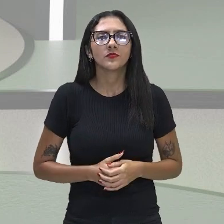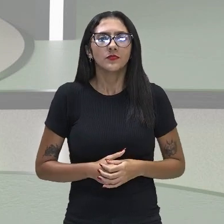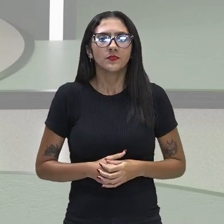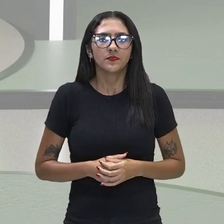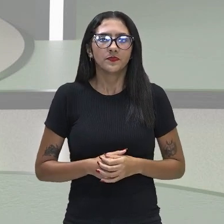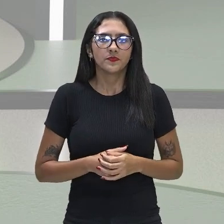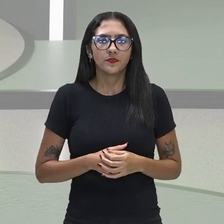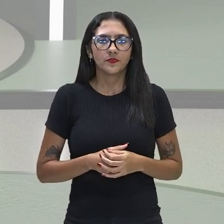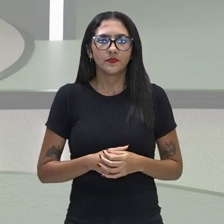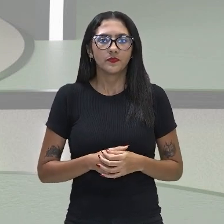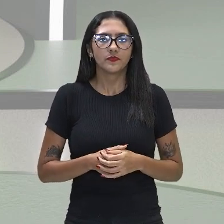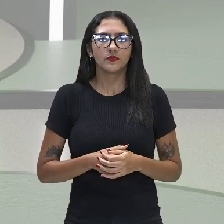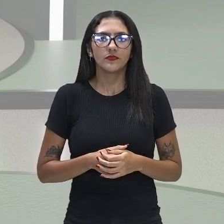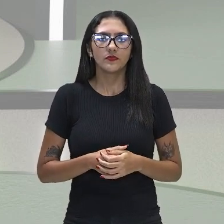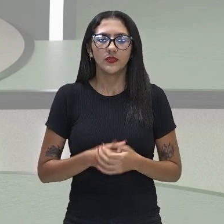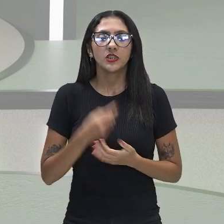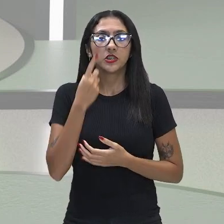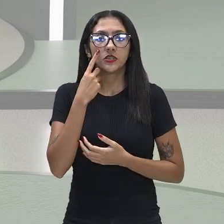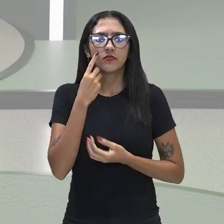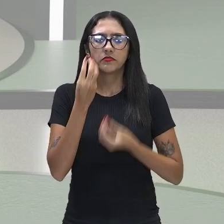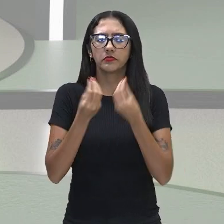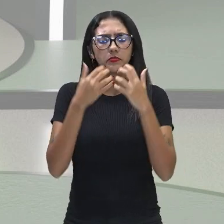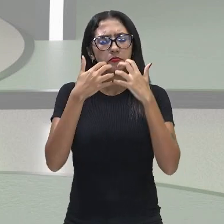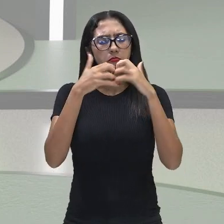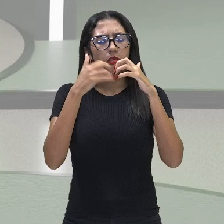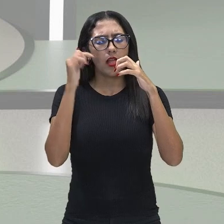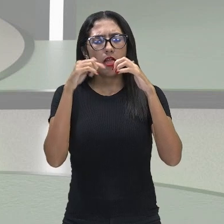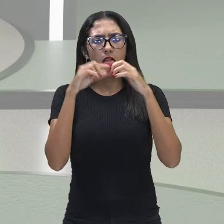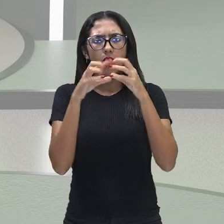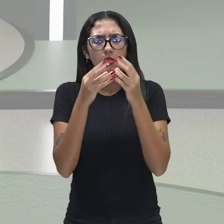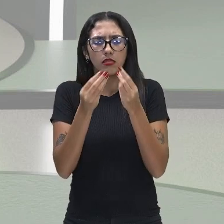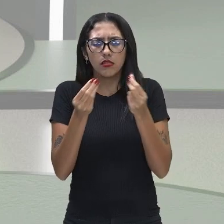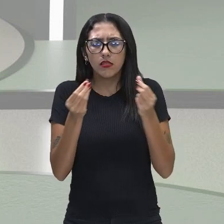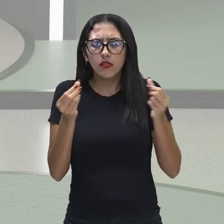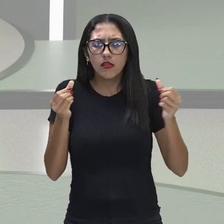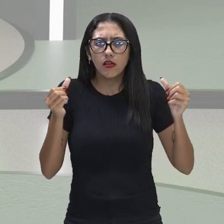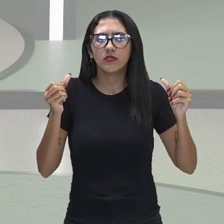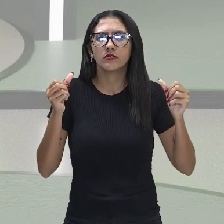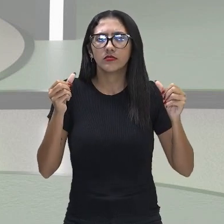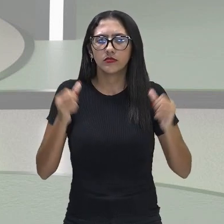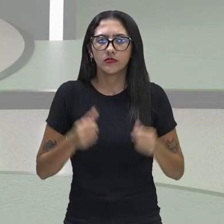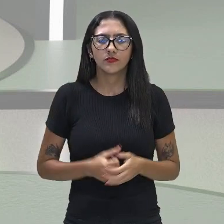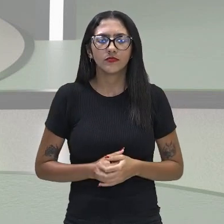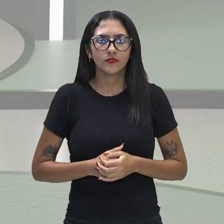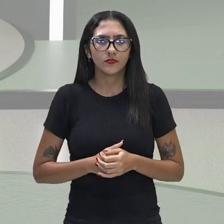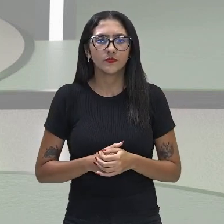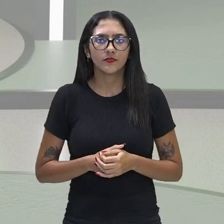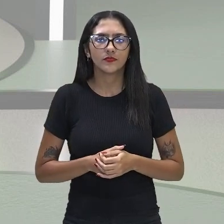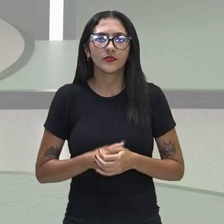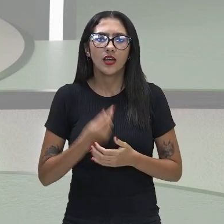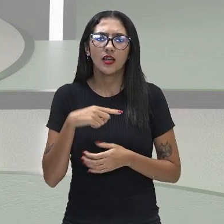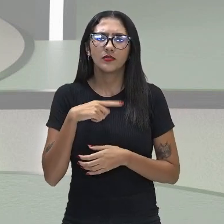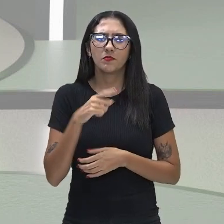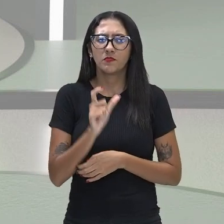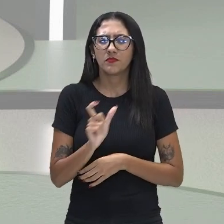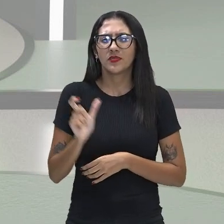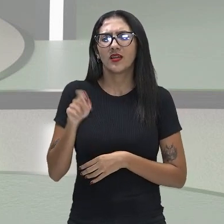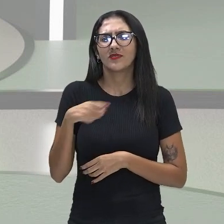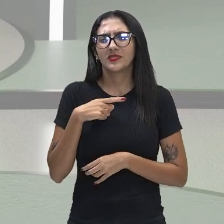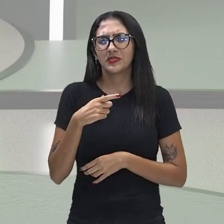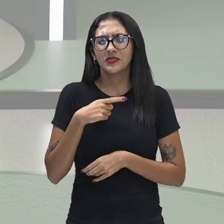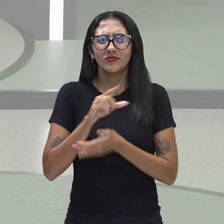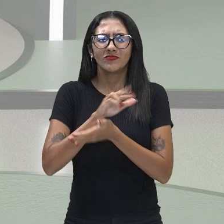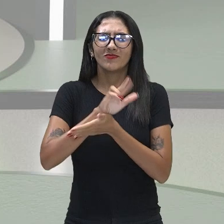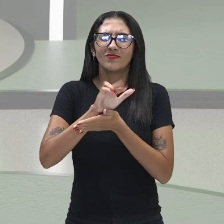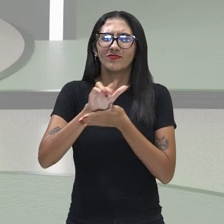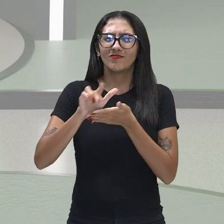o processo de degeneração deste. É um termo muito abrangente